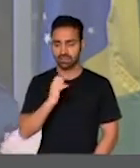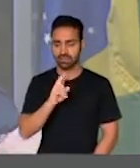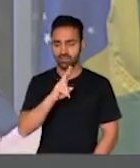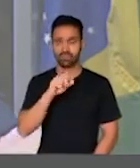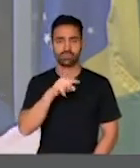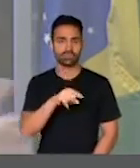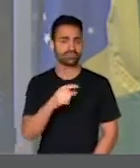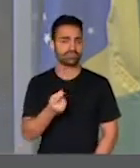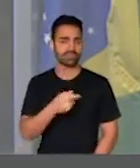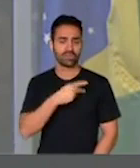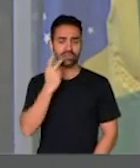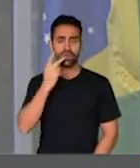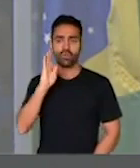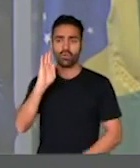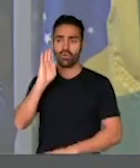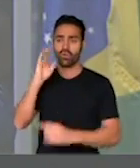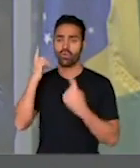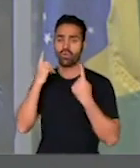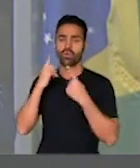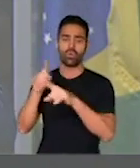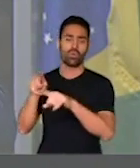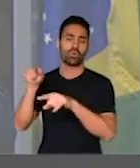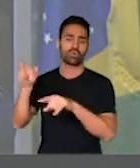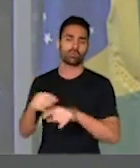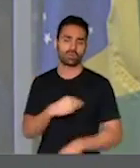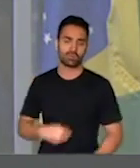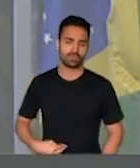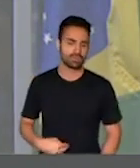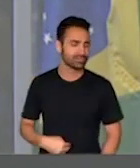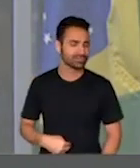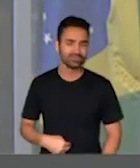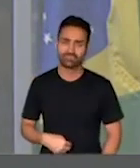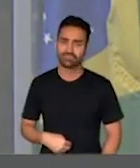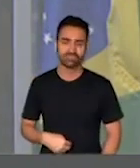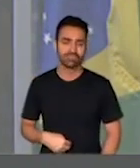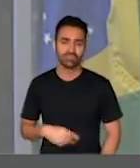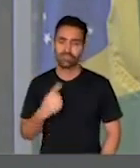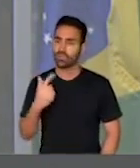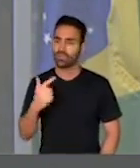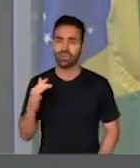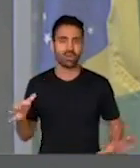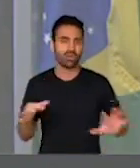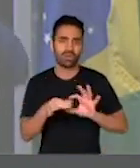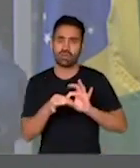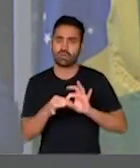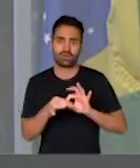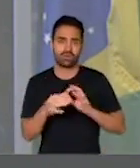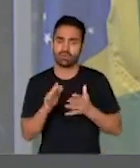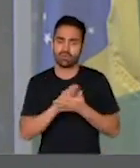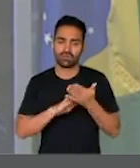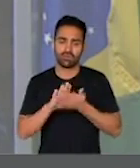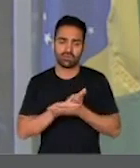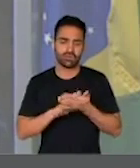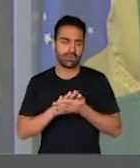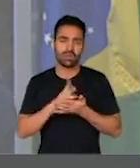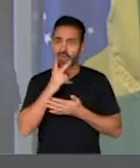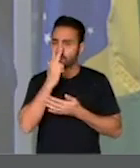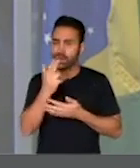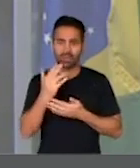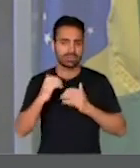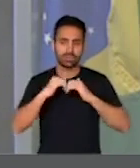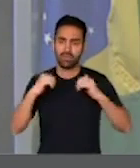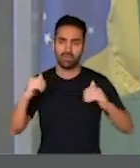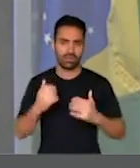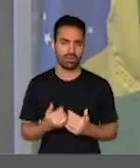gente. Aquilo lá acaba o fair play. Aquilo lá não constrói pontes, aquilo lá dinamita pontes. Um senhor